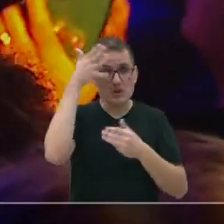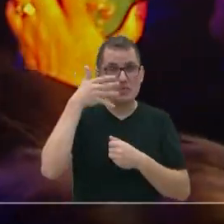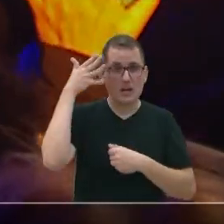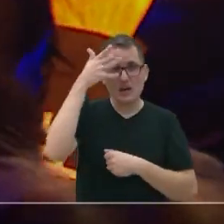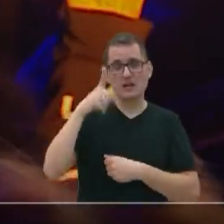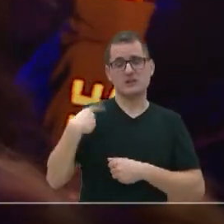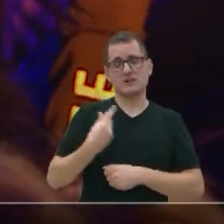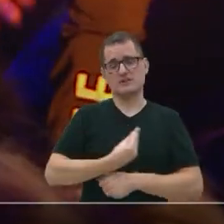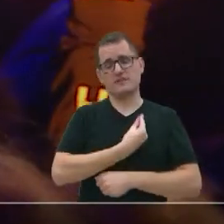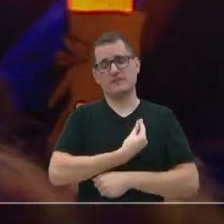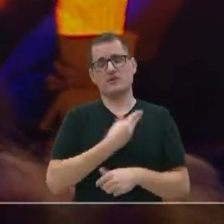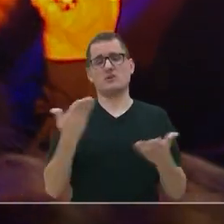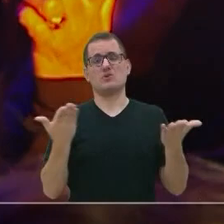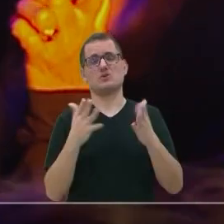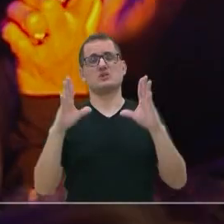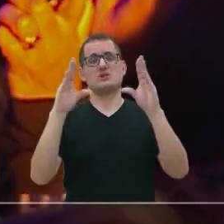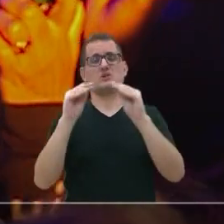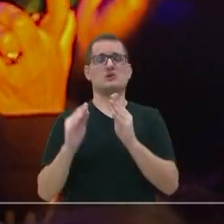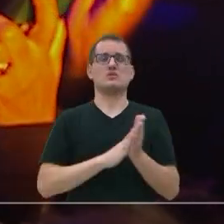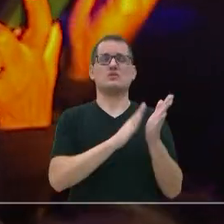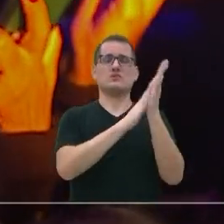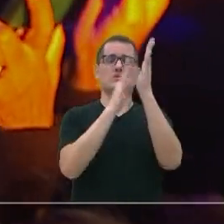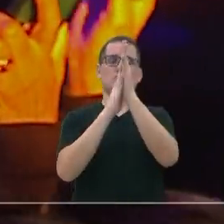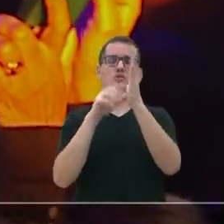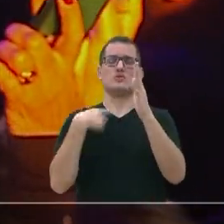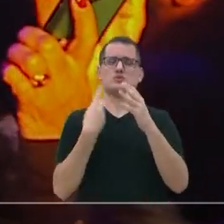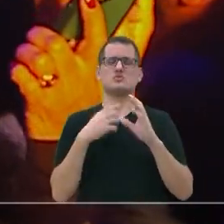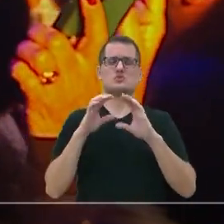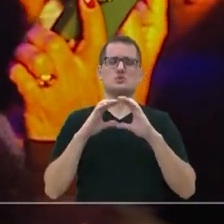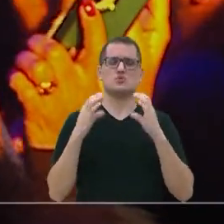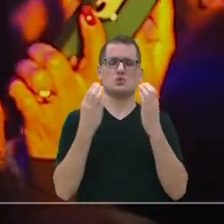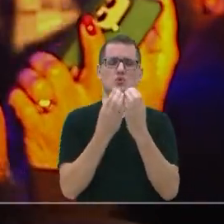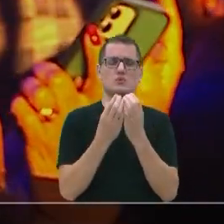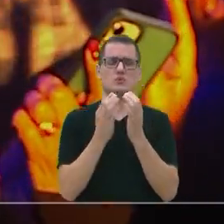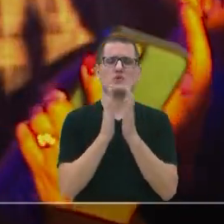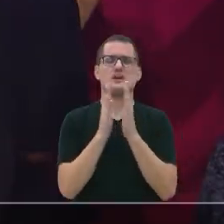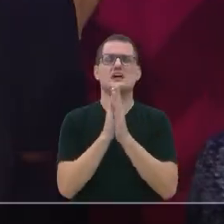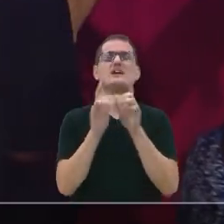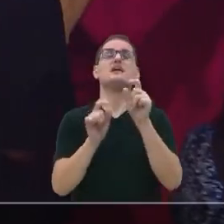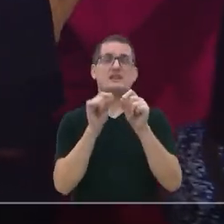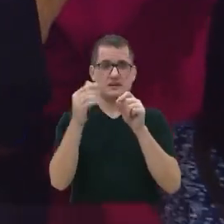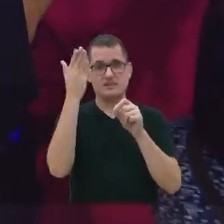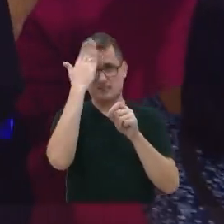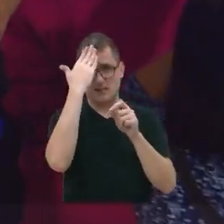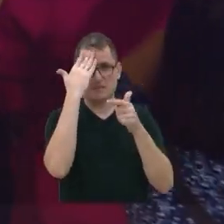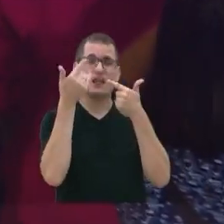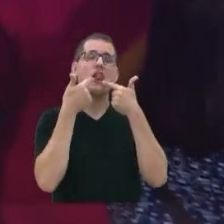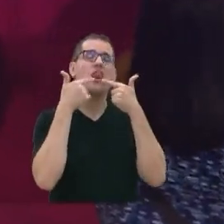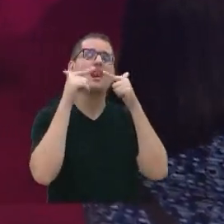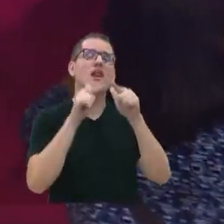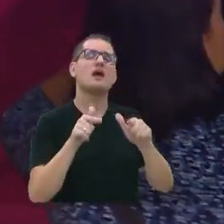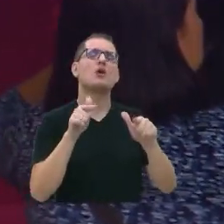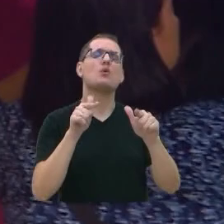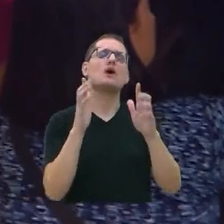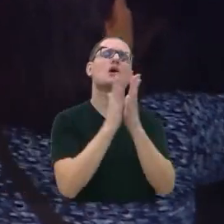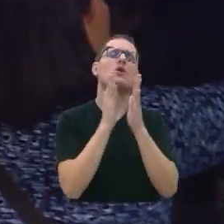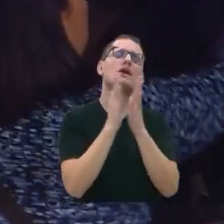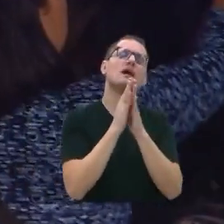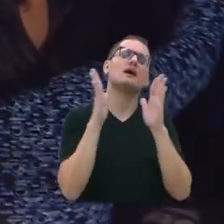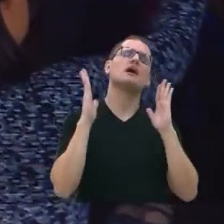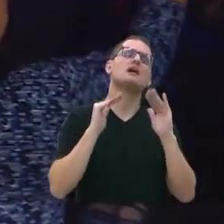de louvor, no nosso grupo de oração. Quem ora em línguas, vai soltando a sua voz.